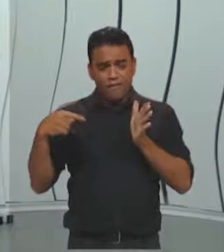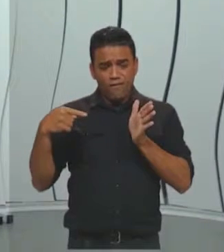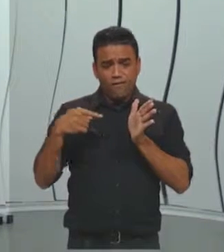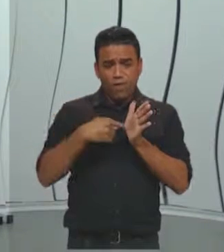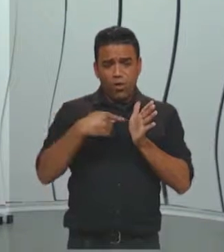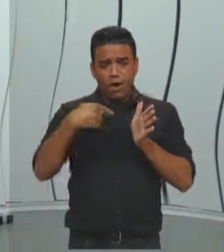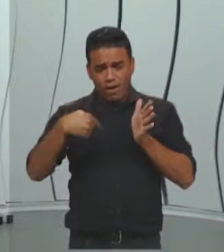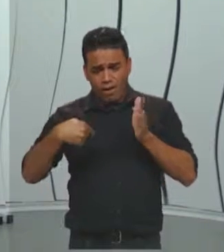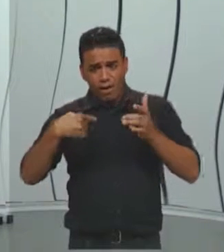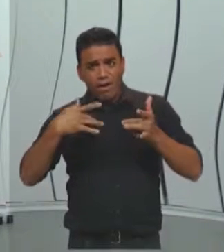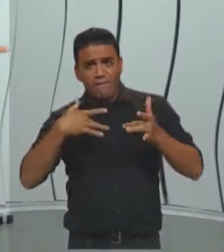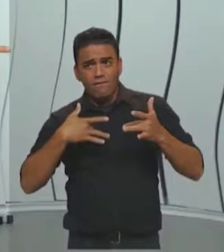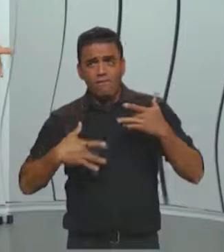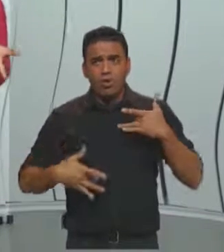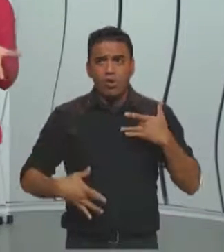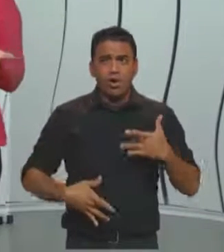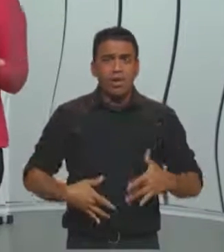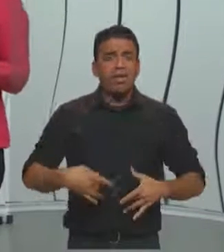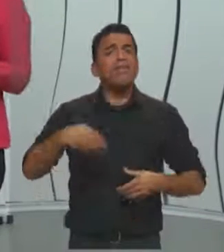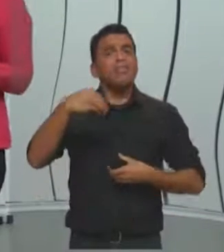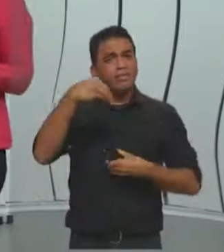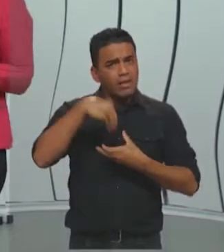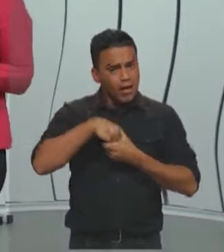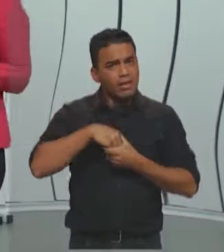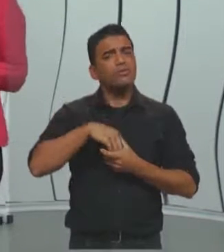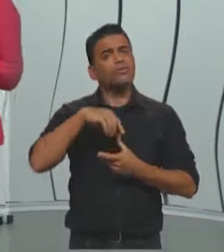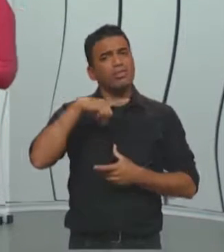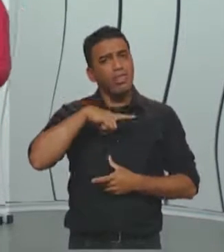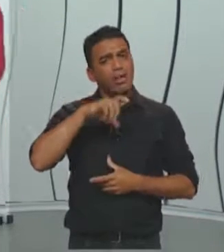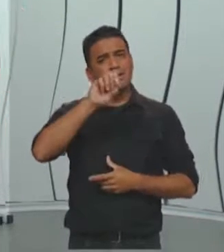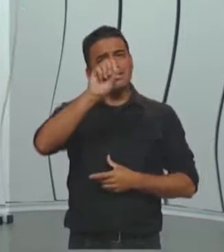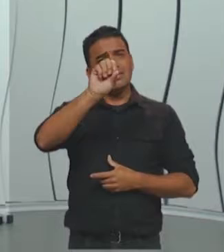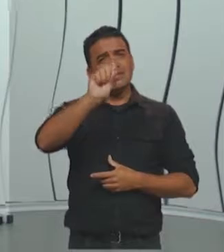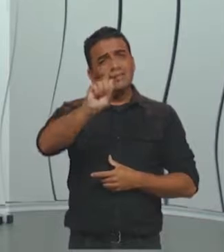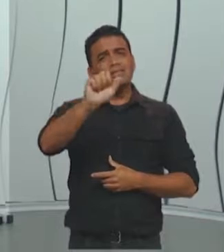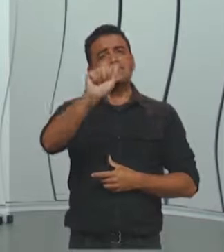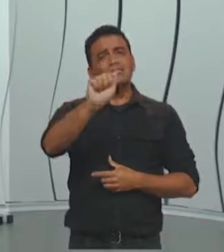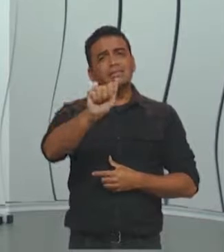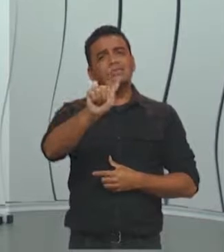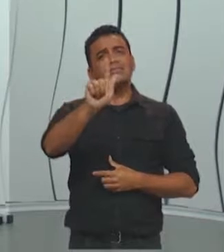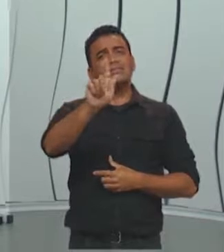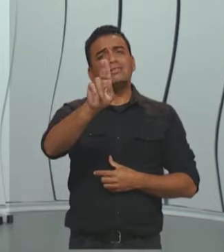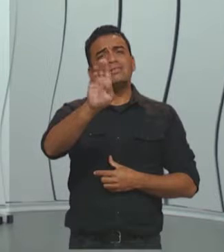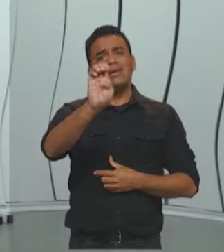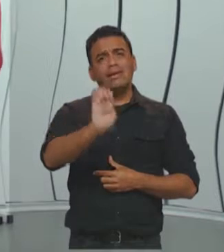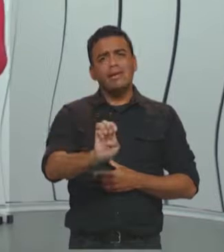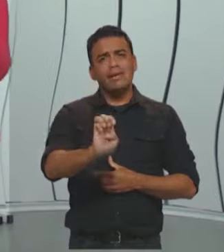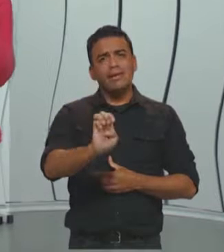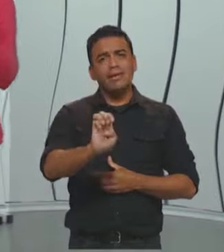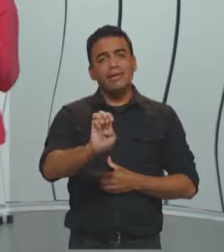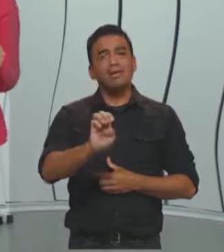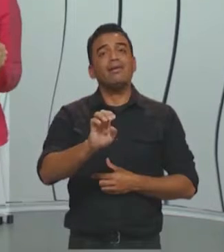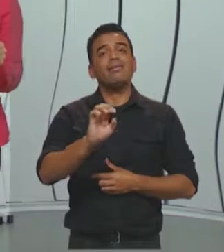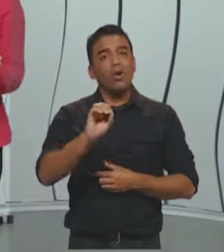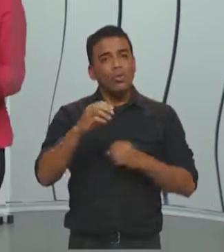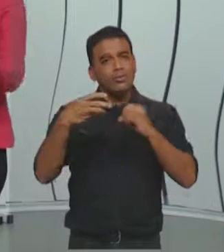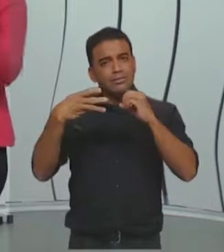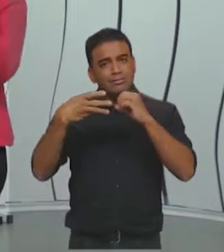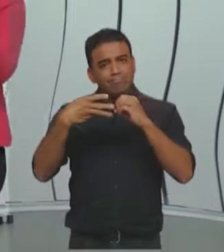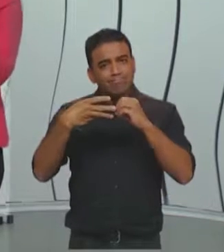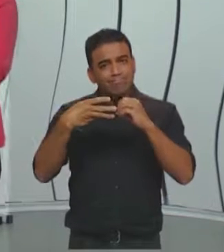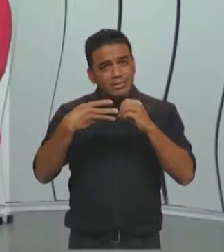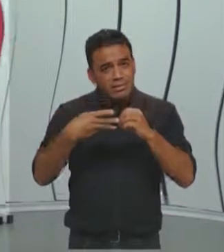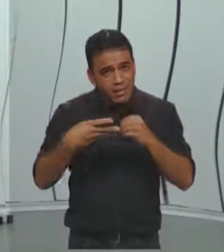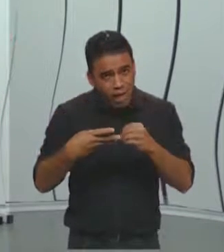parte do seu corpo, você vai perceber a presença do sangue. O sangue, ele é constituído por células que